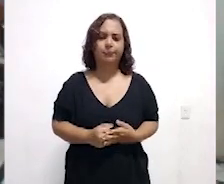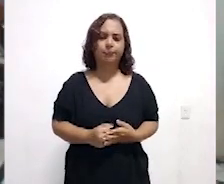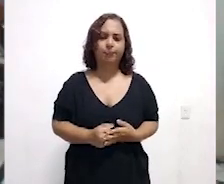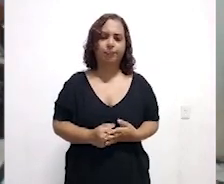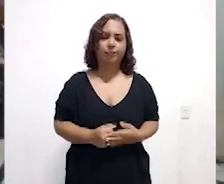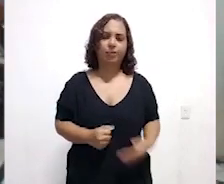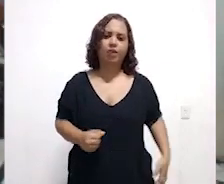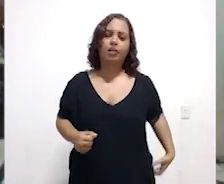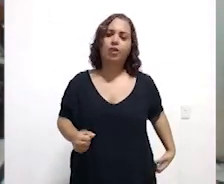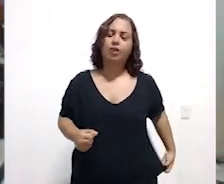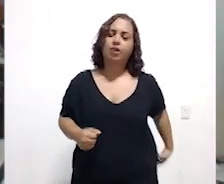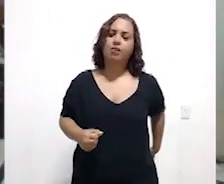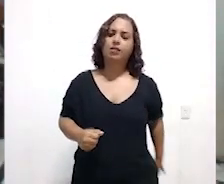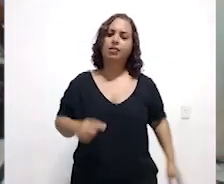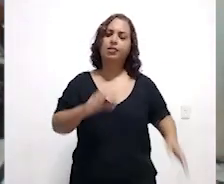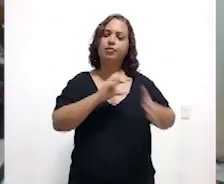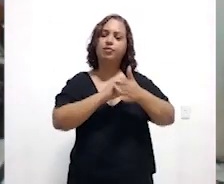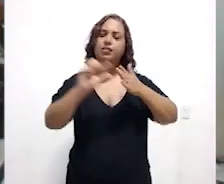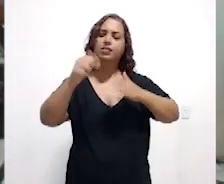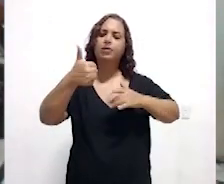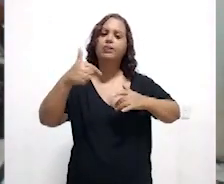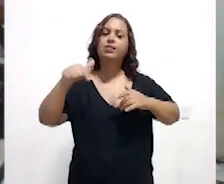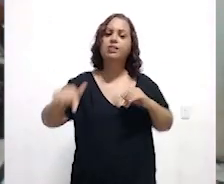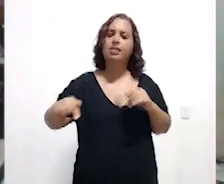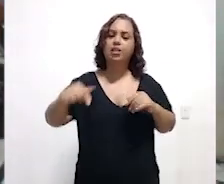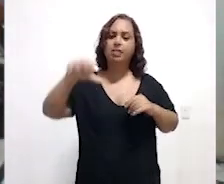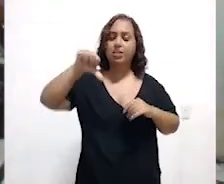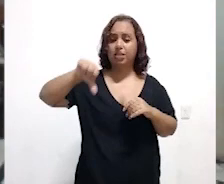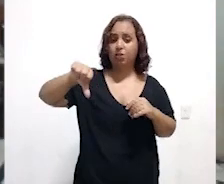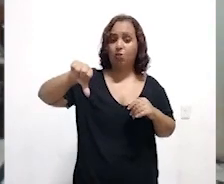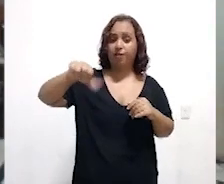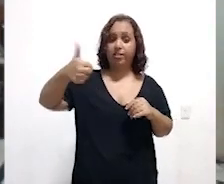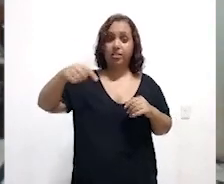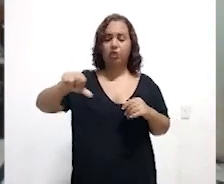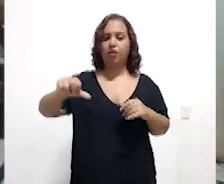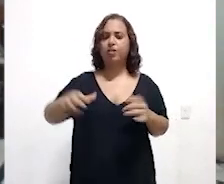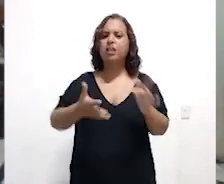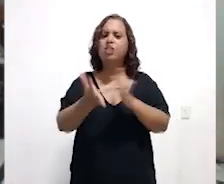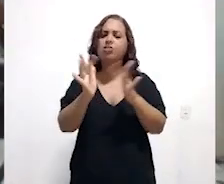Verso 19. Respondeu Jesus.